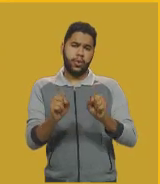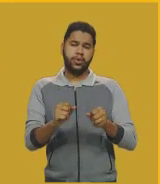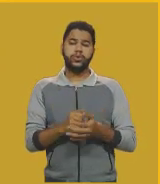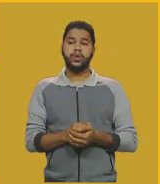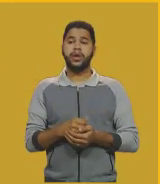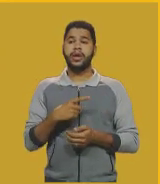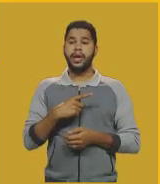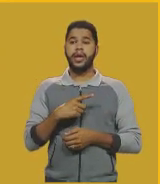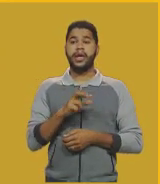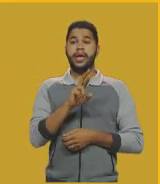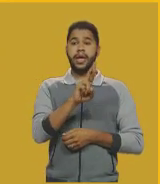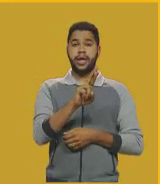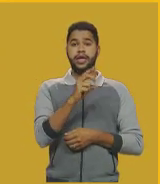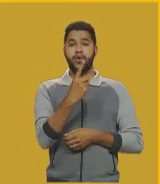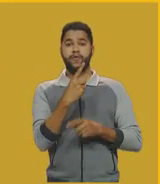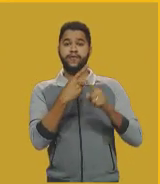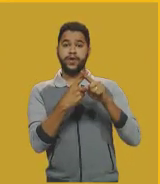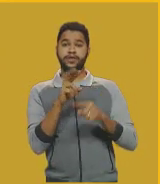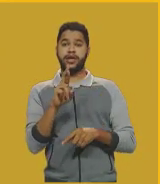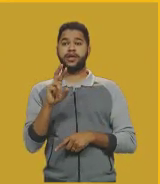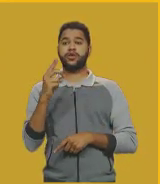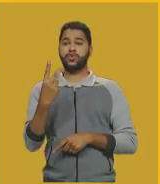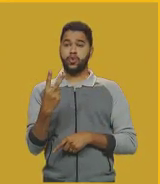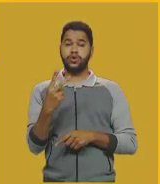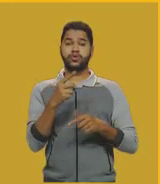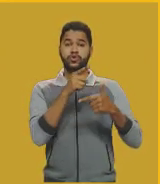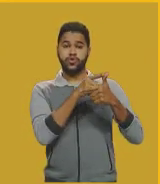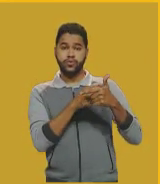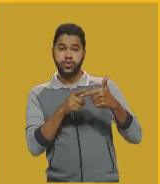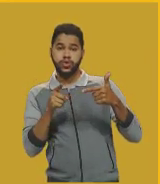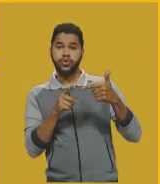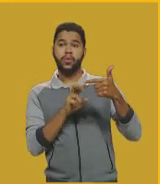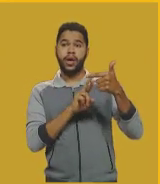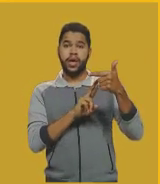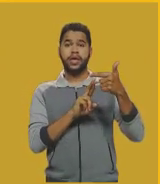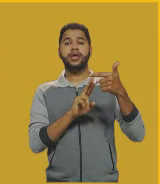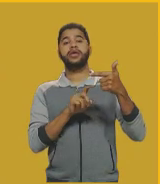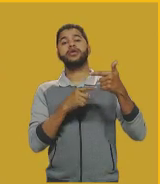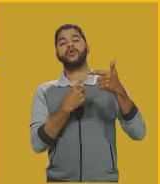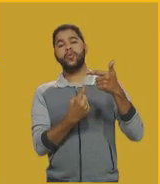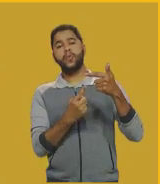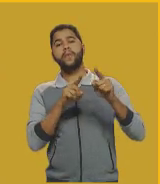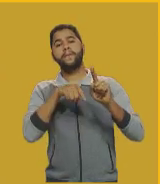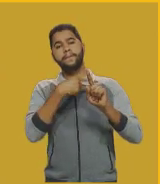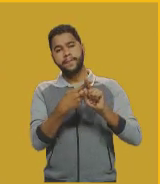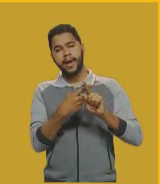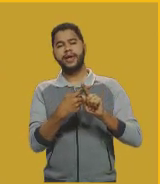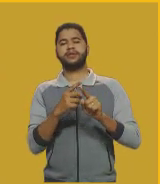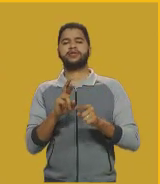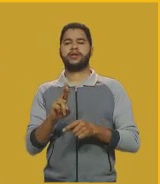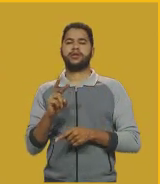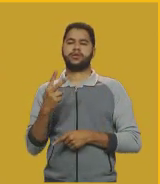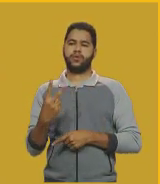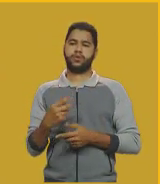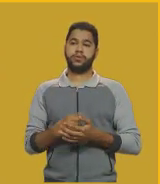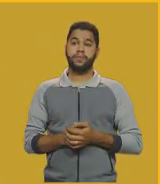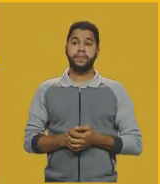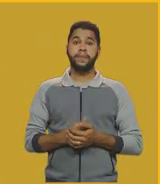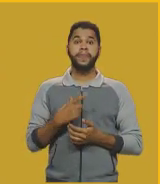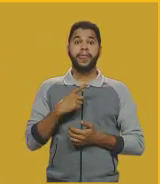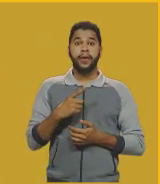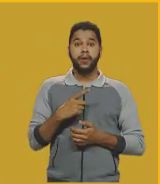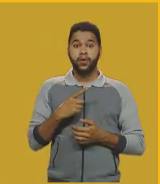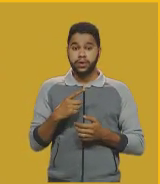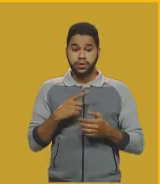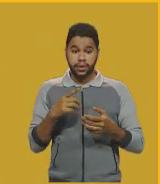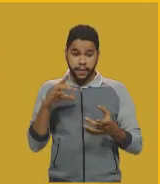ser R1 vezes R2 dividido por R1 mais R2. Agora, se esses resistores que estão ligados em